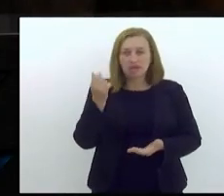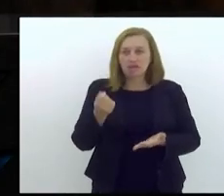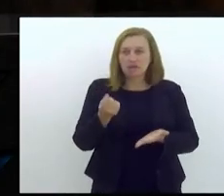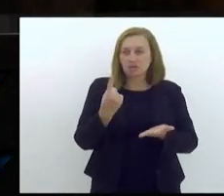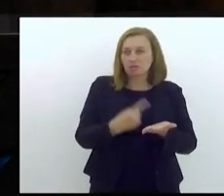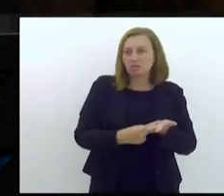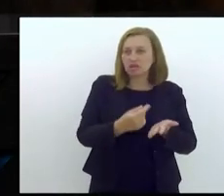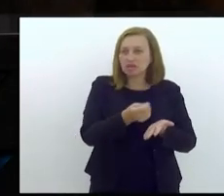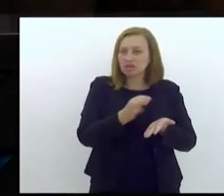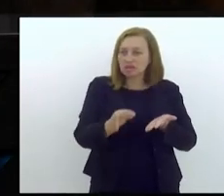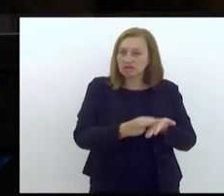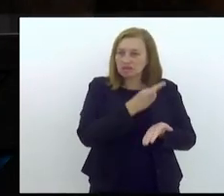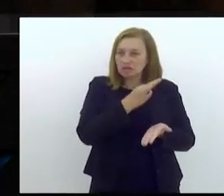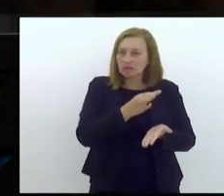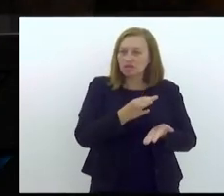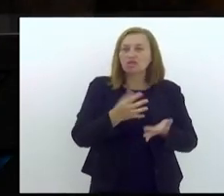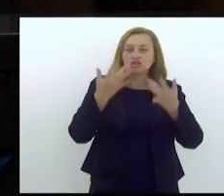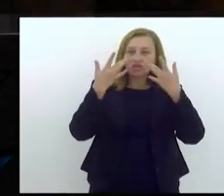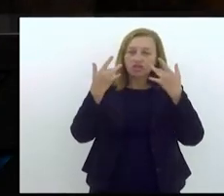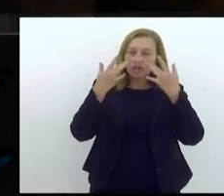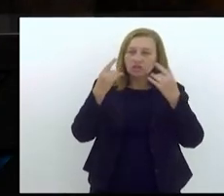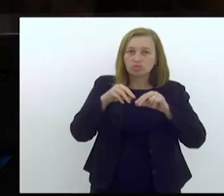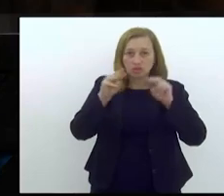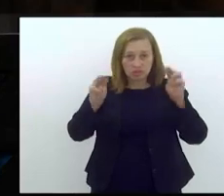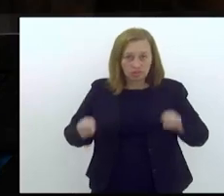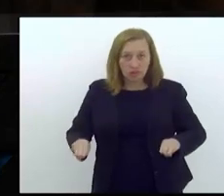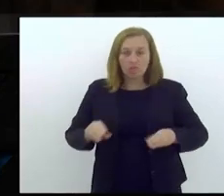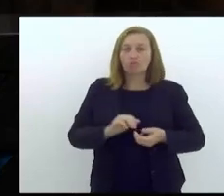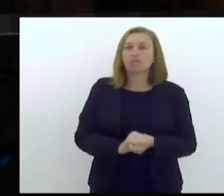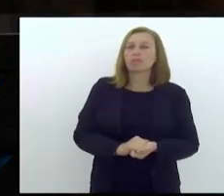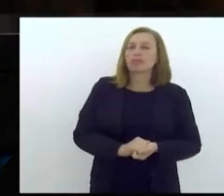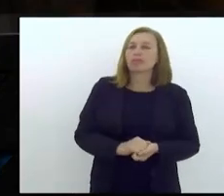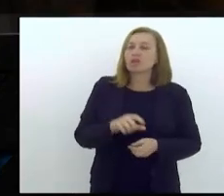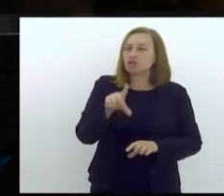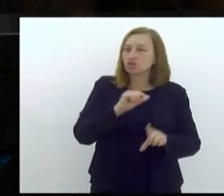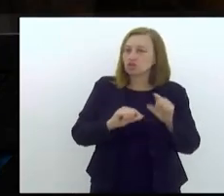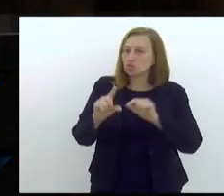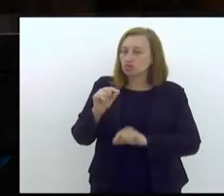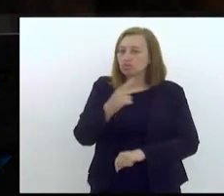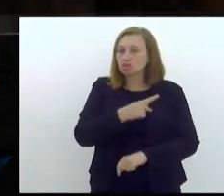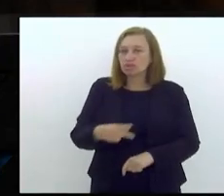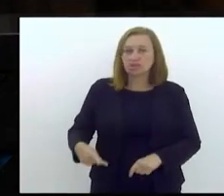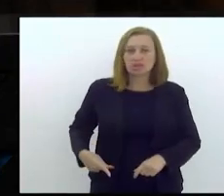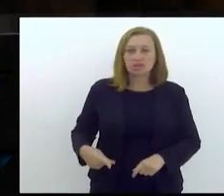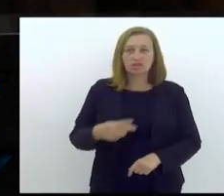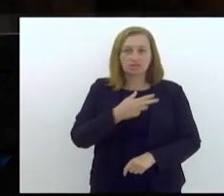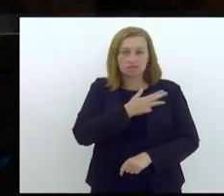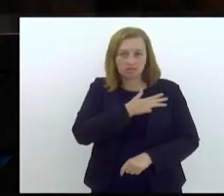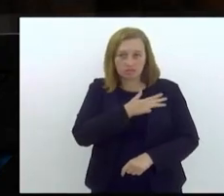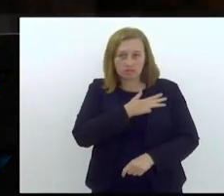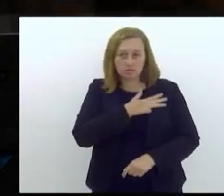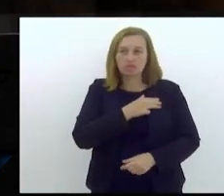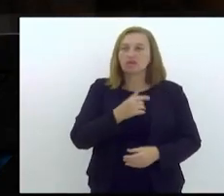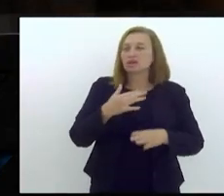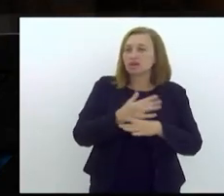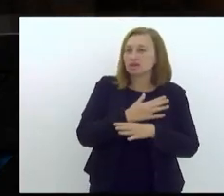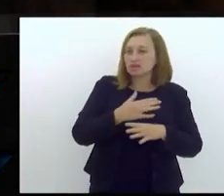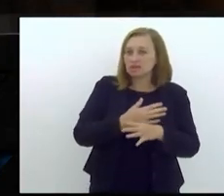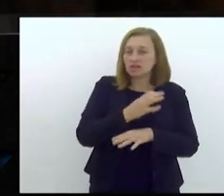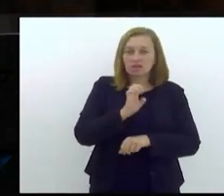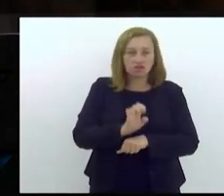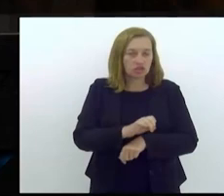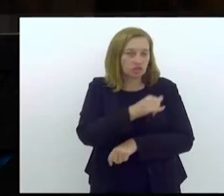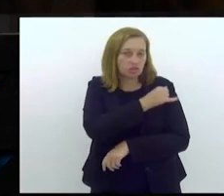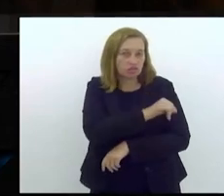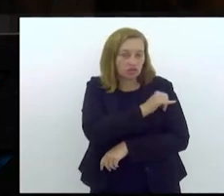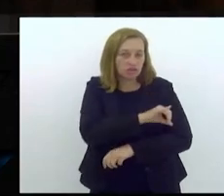no teatro municipal foi o escolhido pelo presidente da república a cidade e o estado